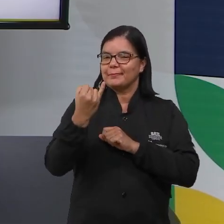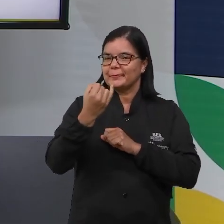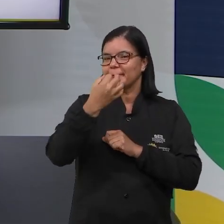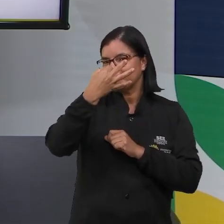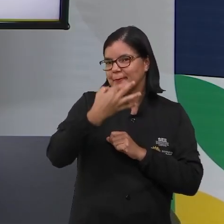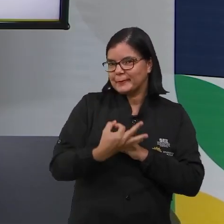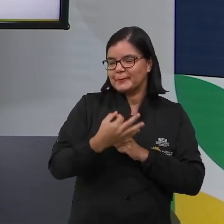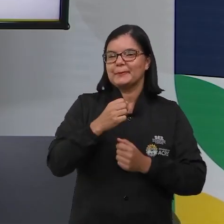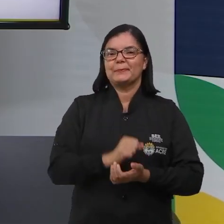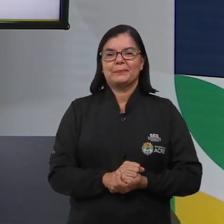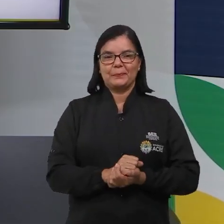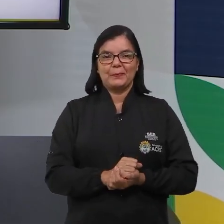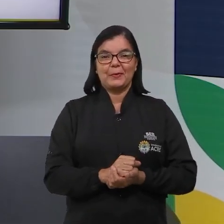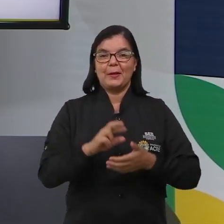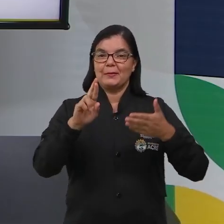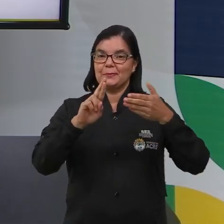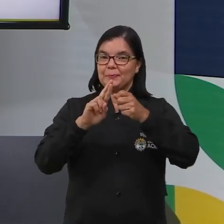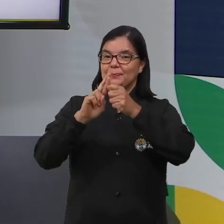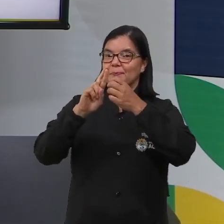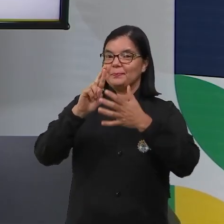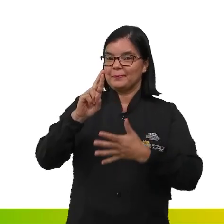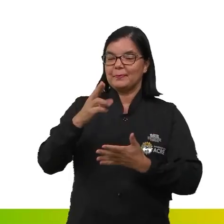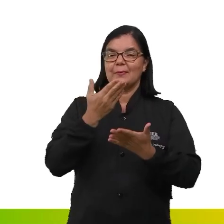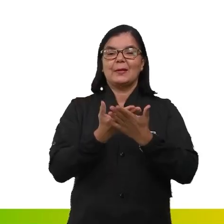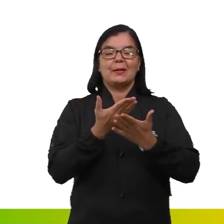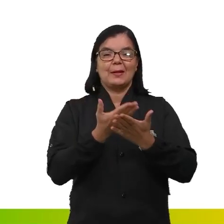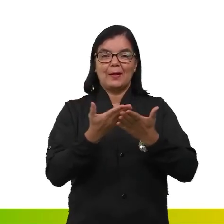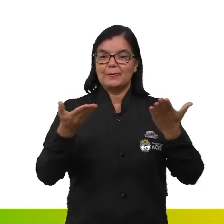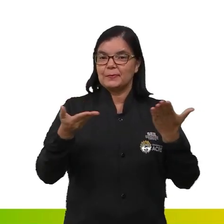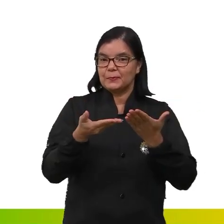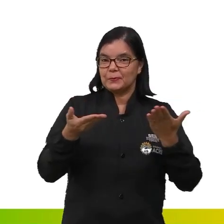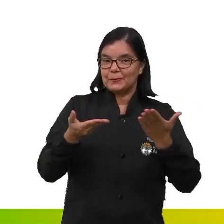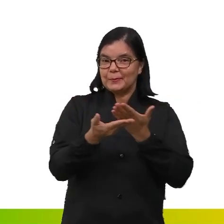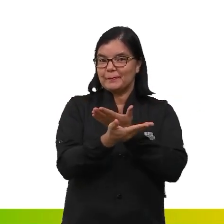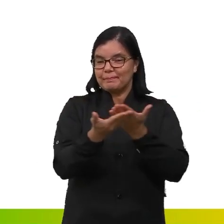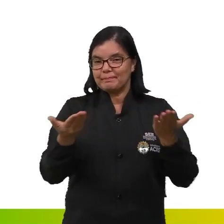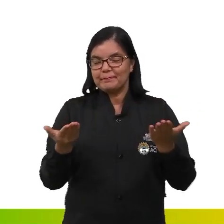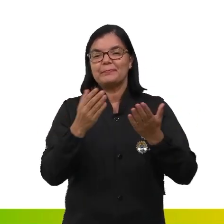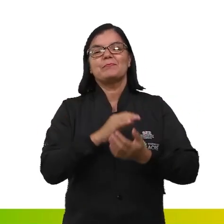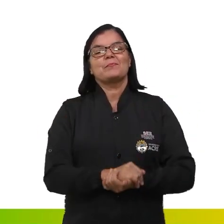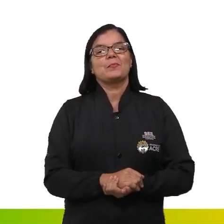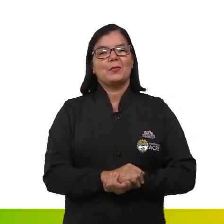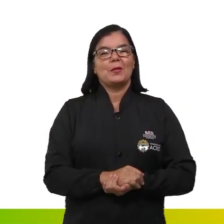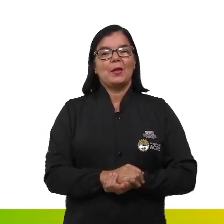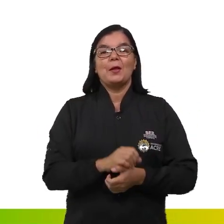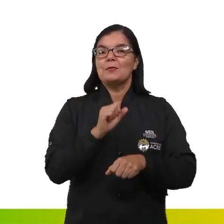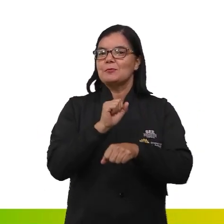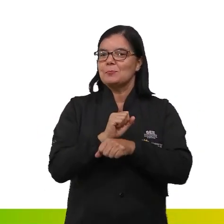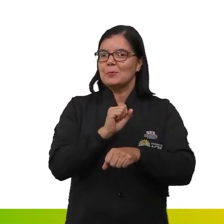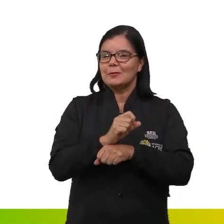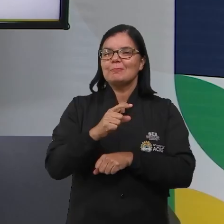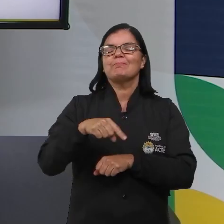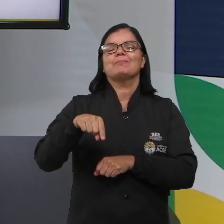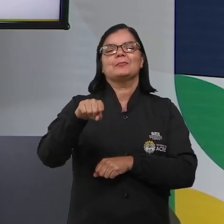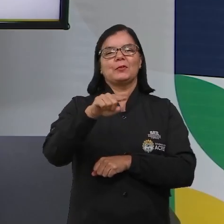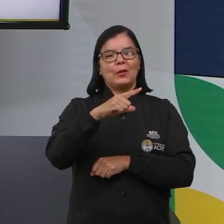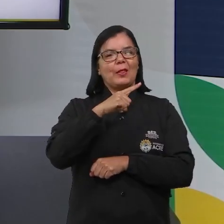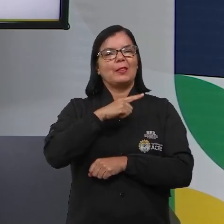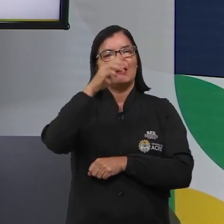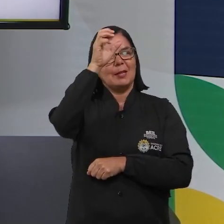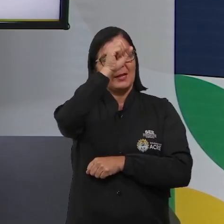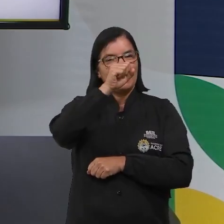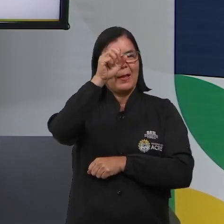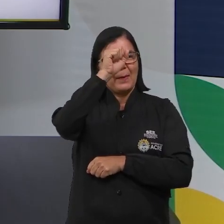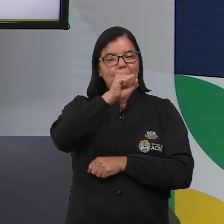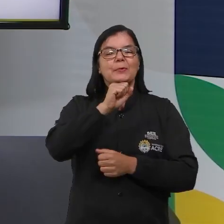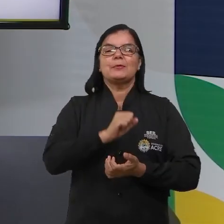certo? Essas aqui são as nossas referências da aula de hoje que aparecem aí na tela para vocês. Eu espero que vocês tenham